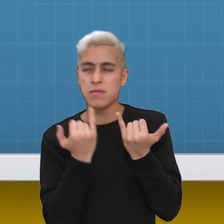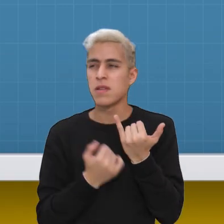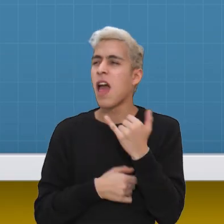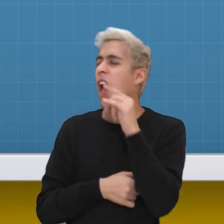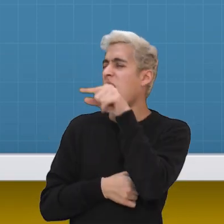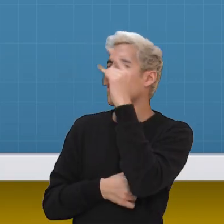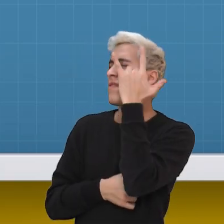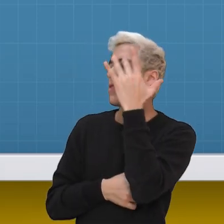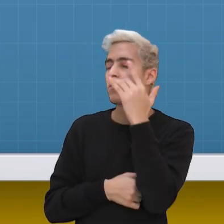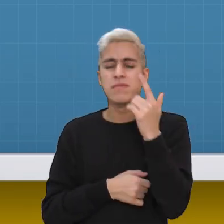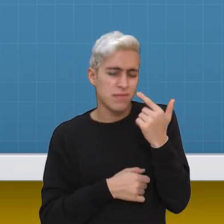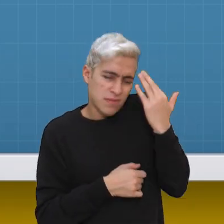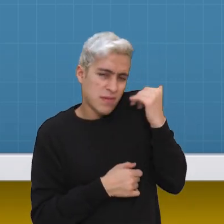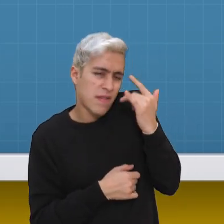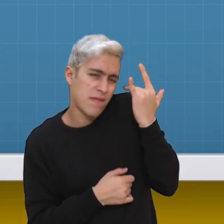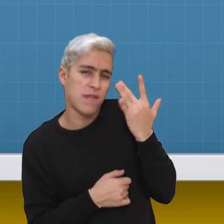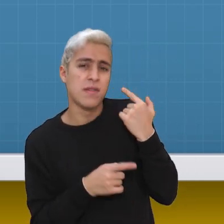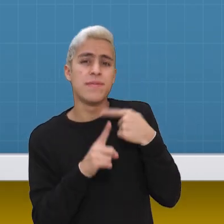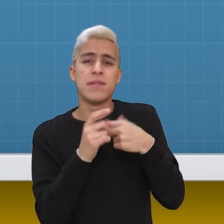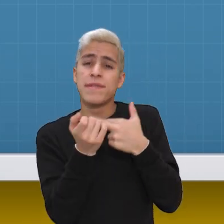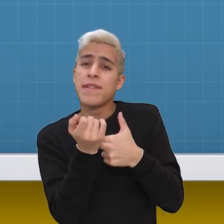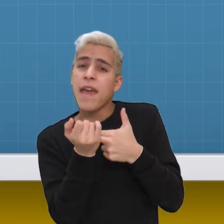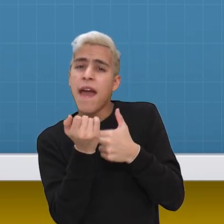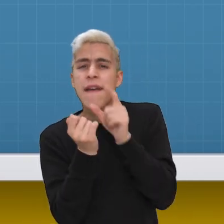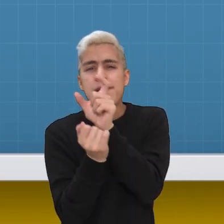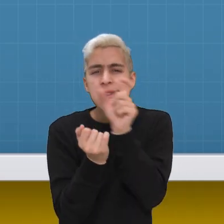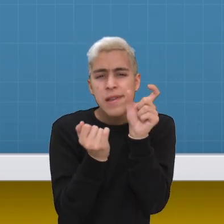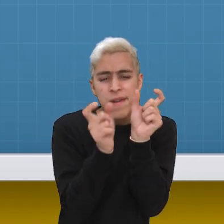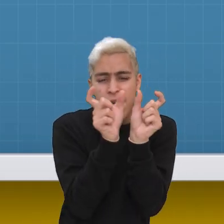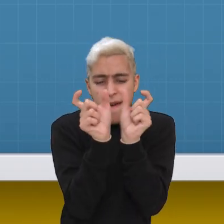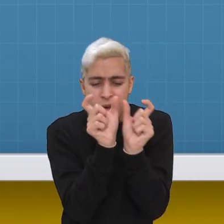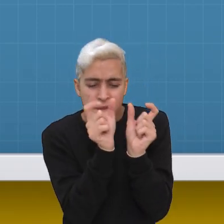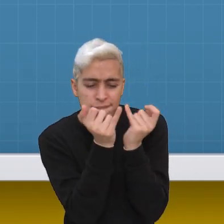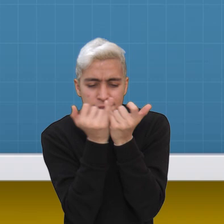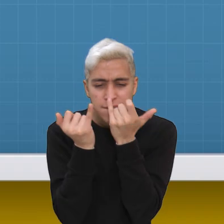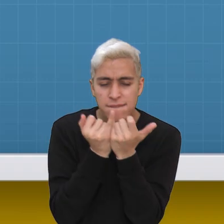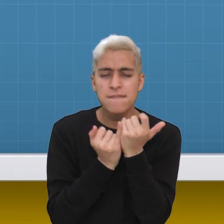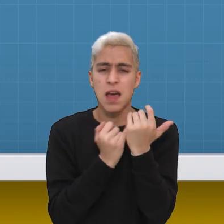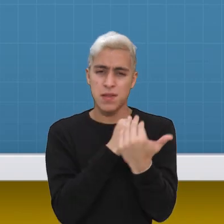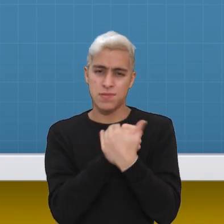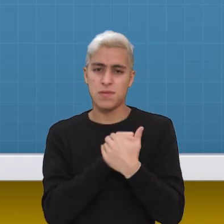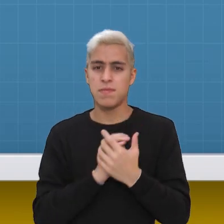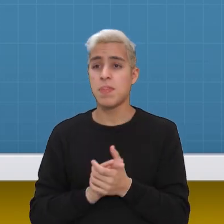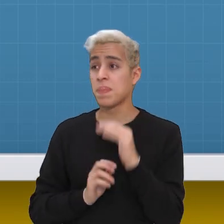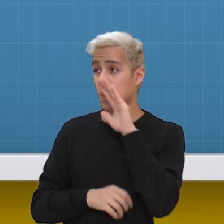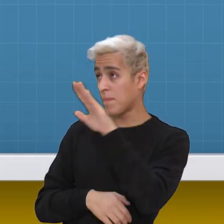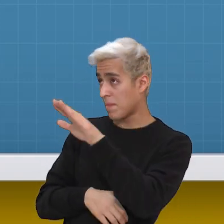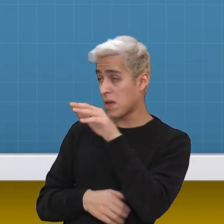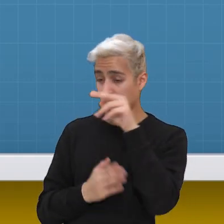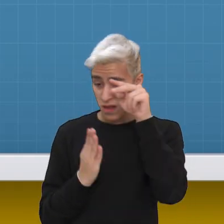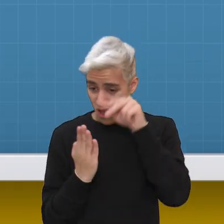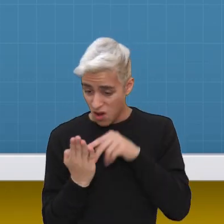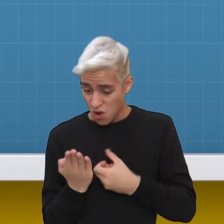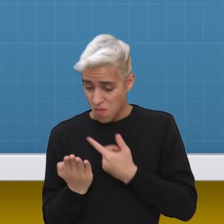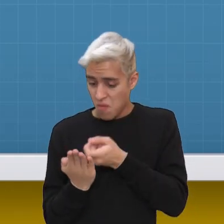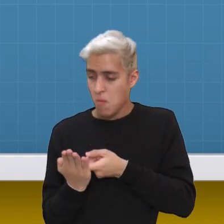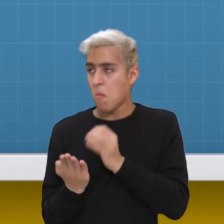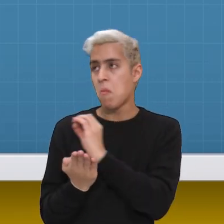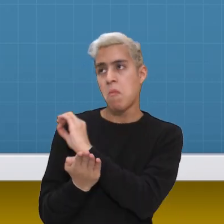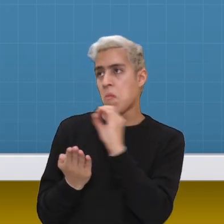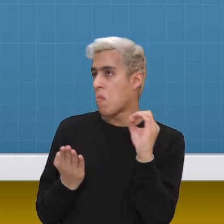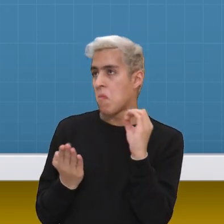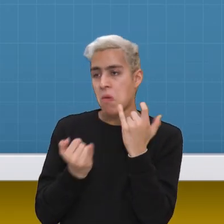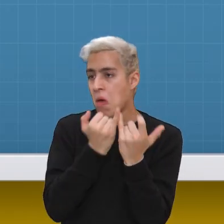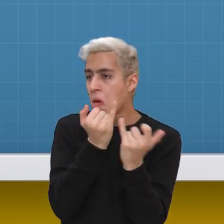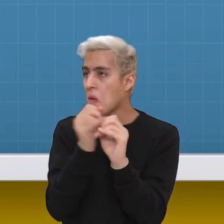fácil, eu sei que é fácil. A rima ajuda muito a gente. Professora, mas eu li um poema esses dias que não